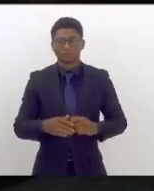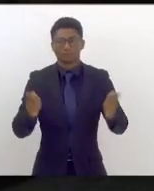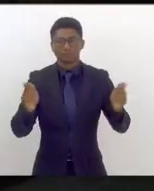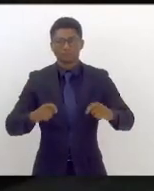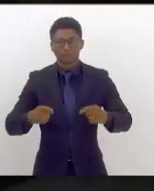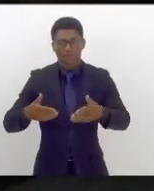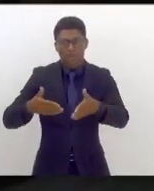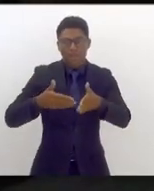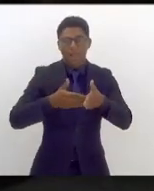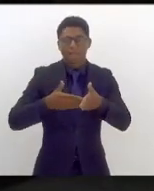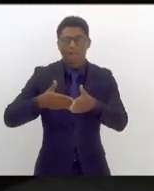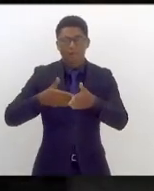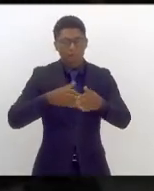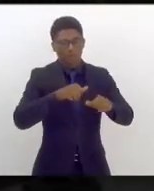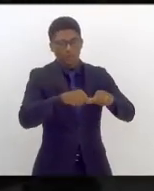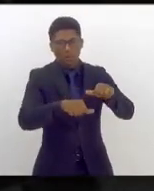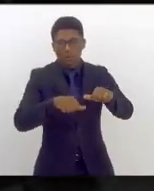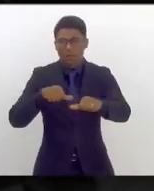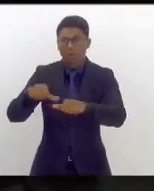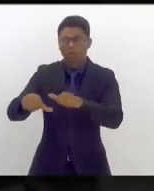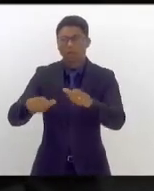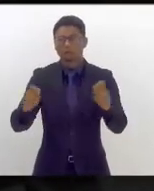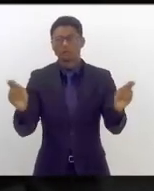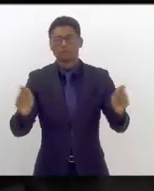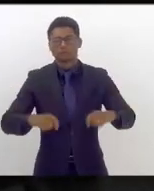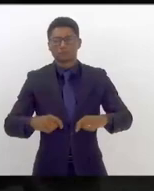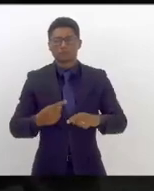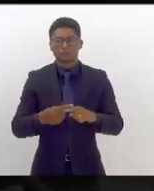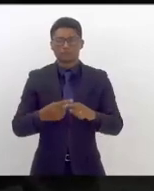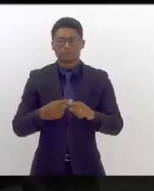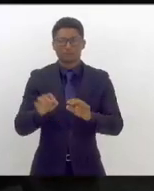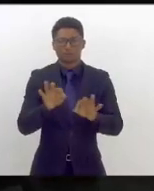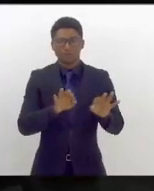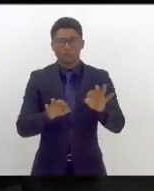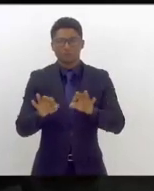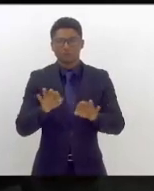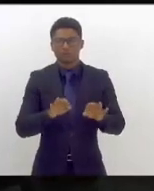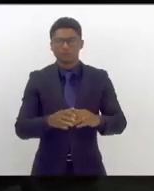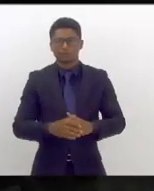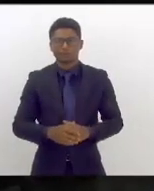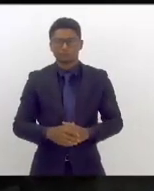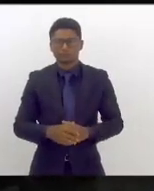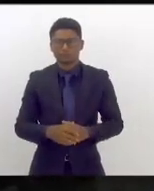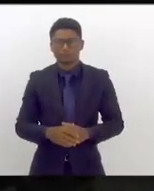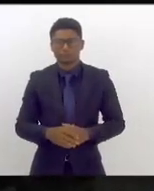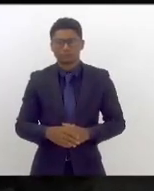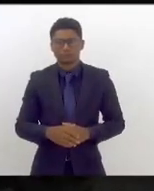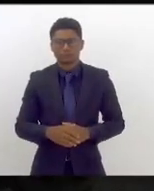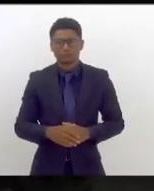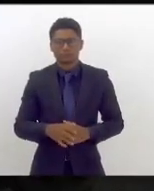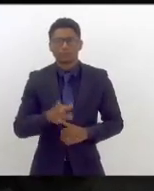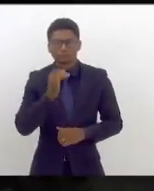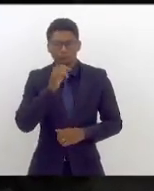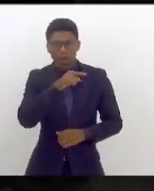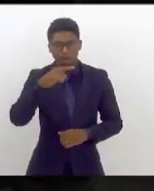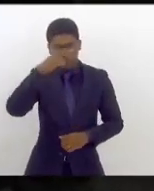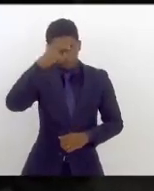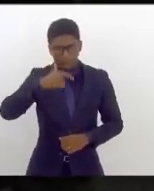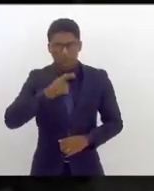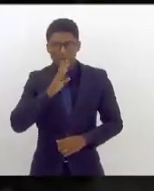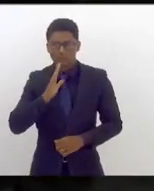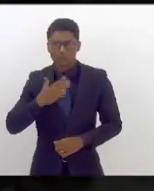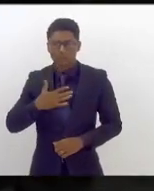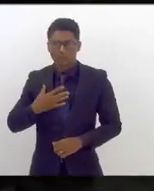ajustar porque no plano de manejo Olha só presidente quem quem conhece a minha trajetória sabe que foi